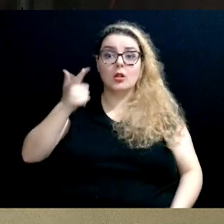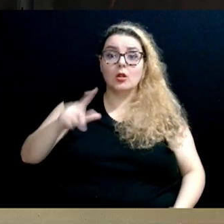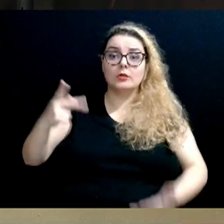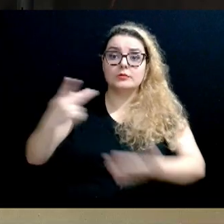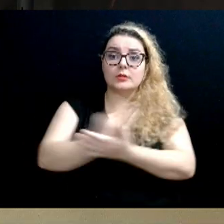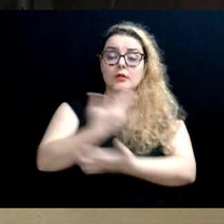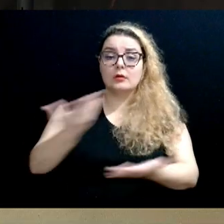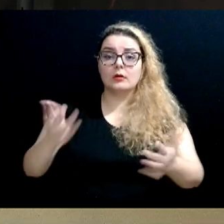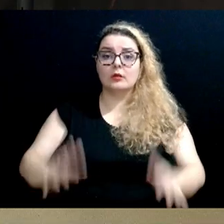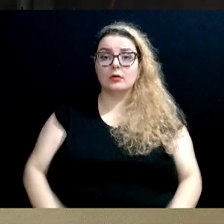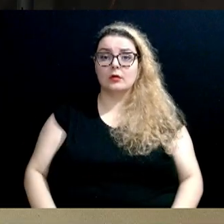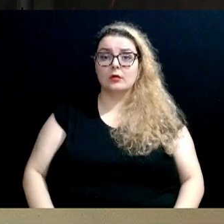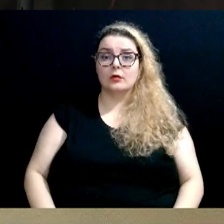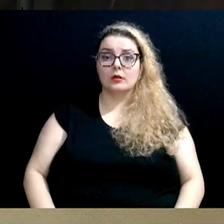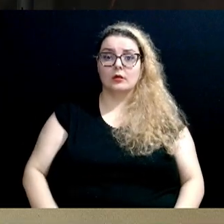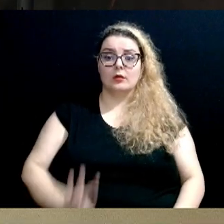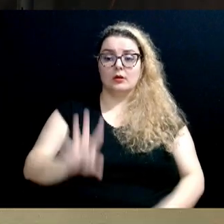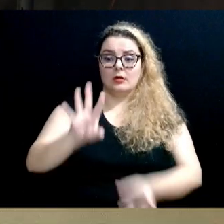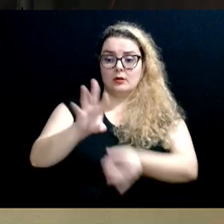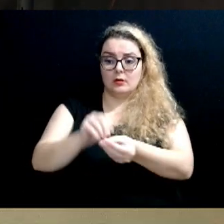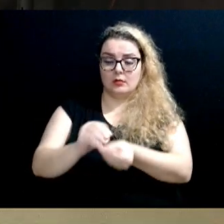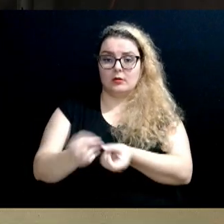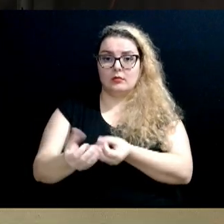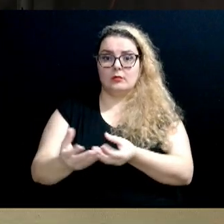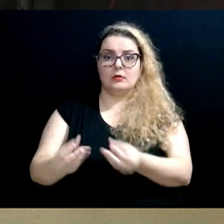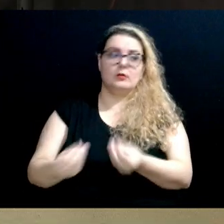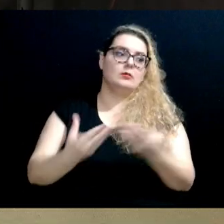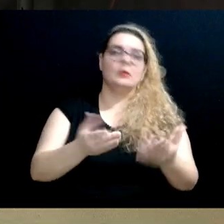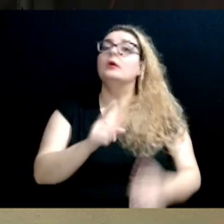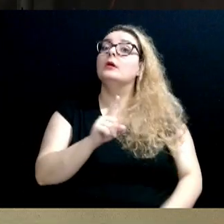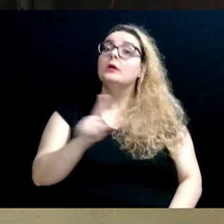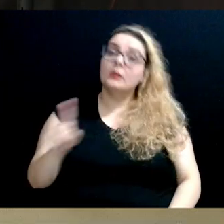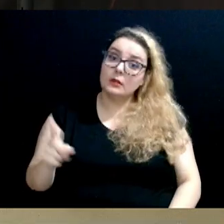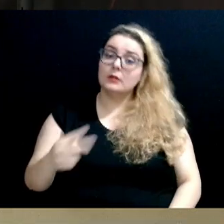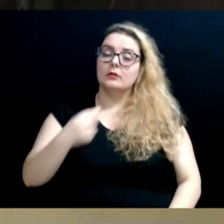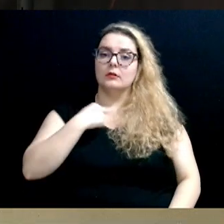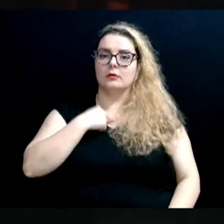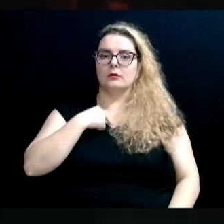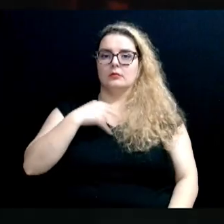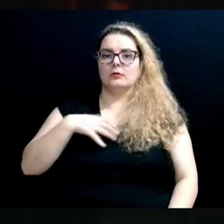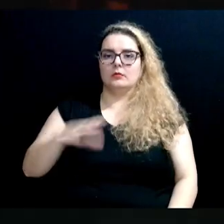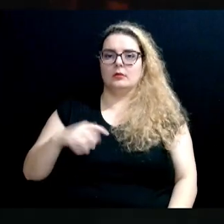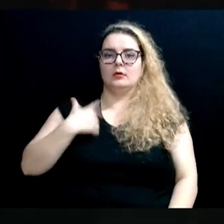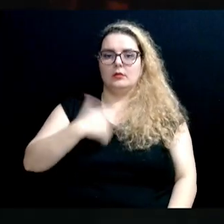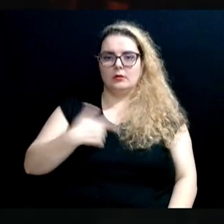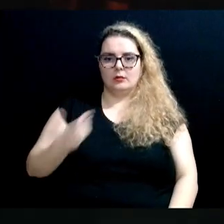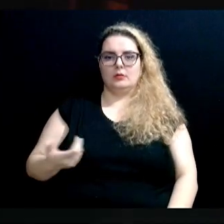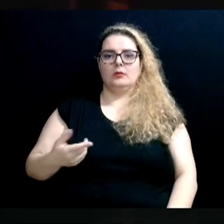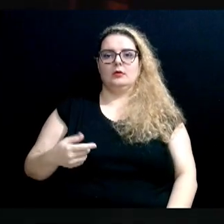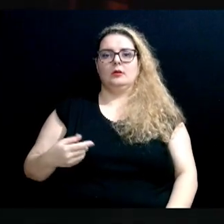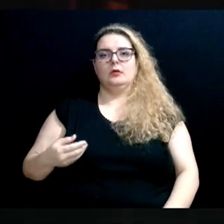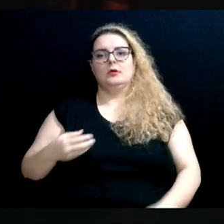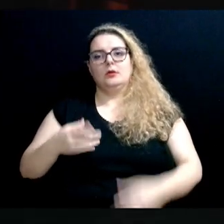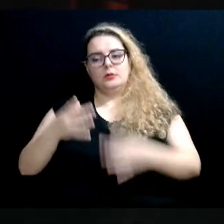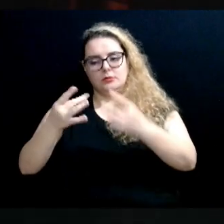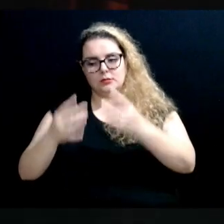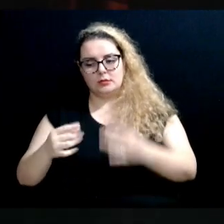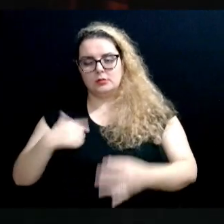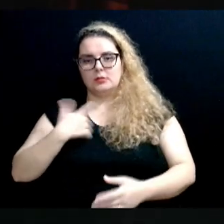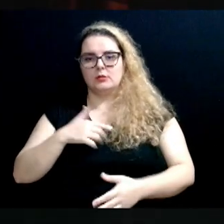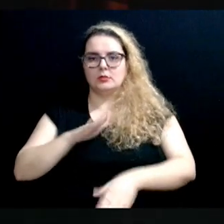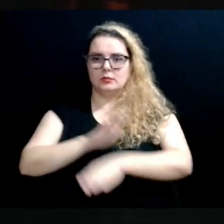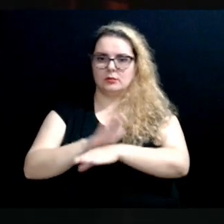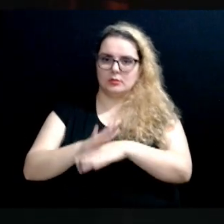compilou as informações, você pegou e entregou. Não, né? Não pode ser assim. A gente tem que dar também a nossa contribuição. Temos que